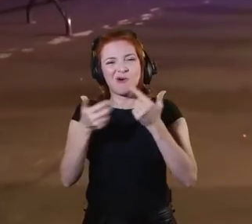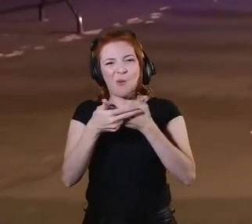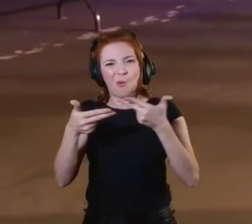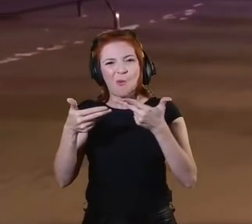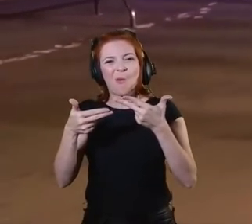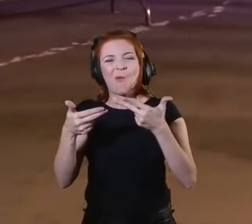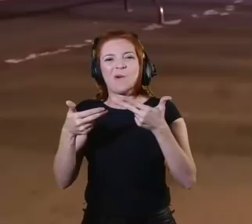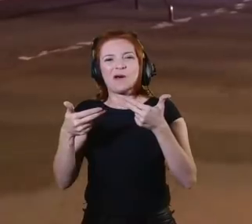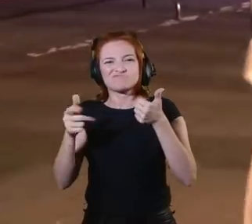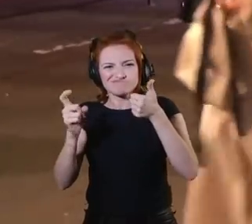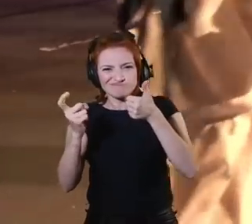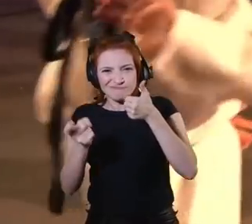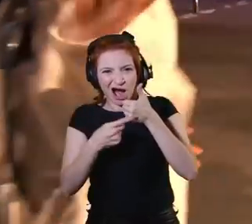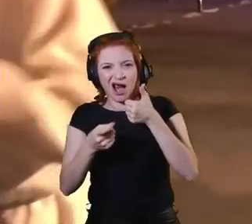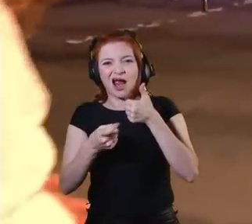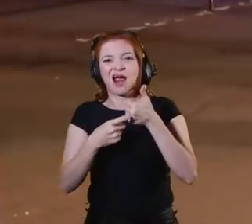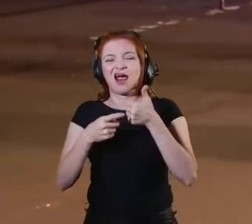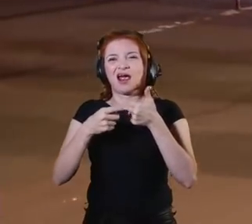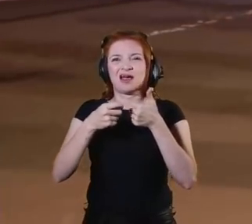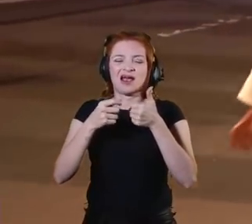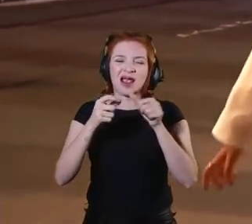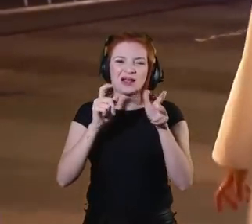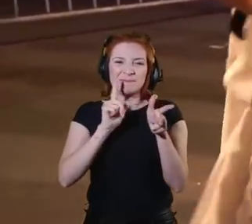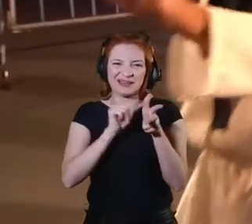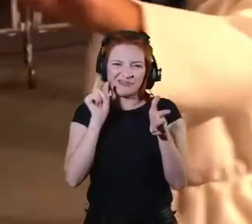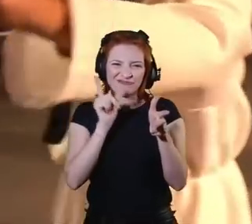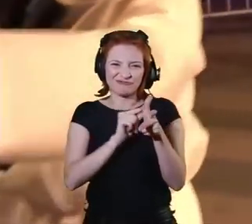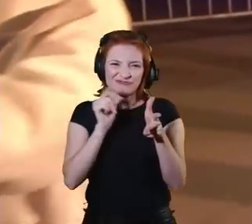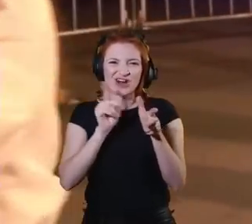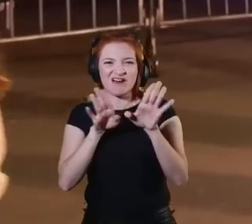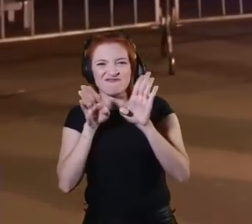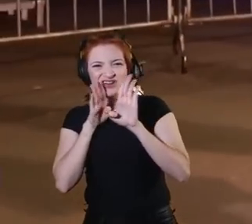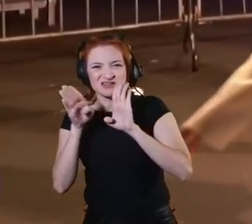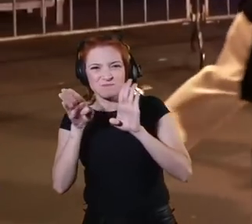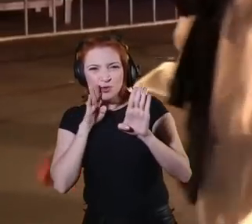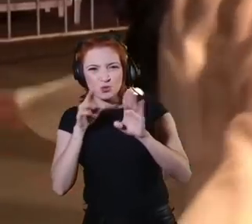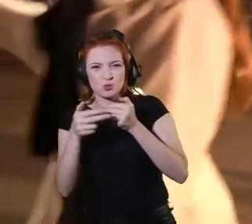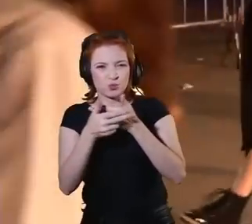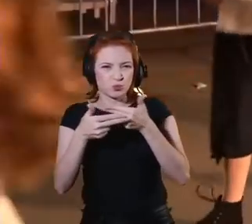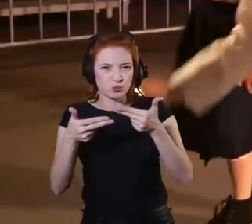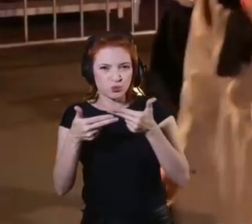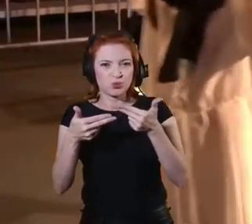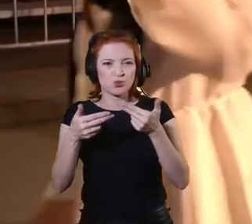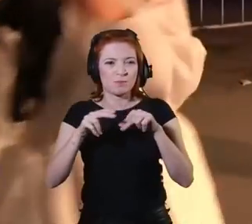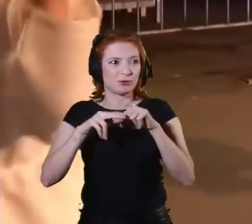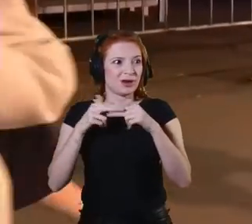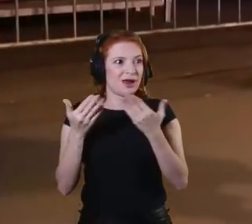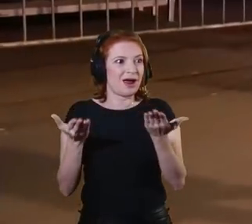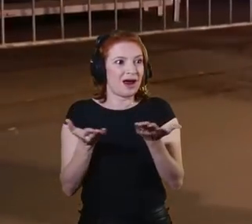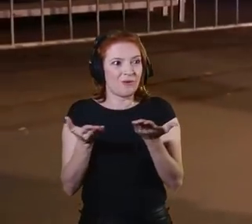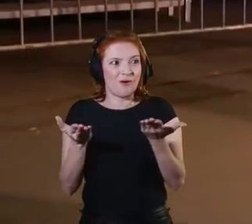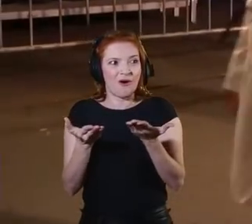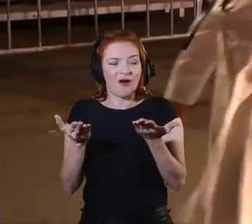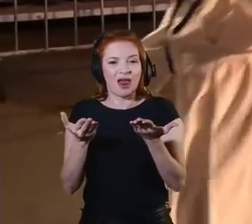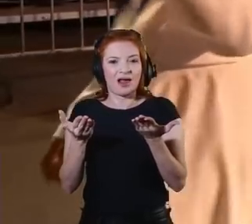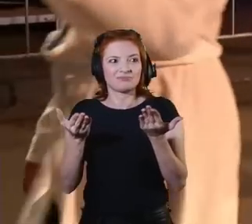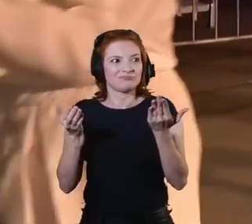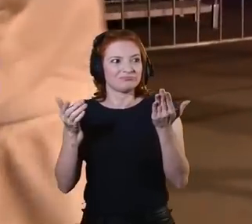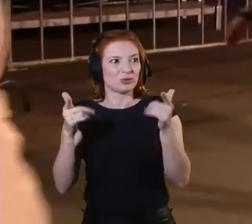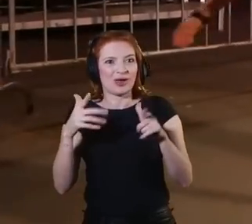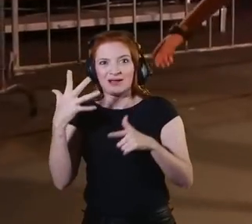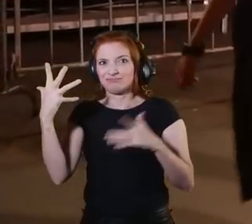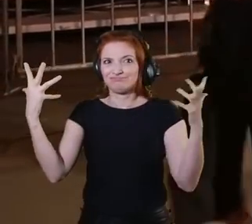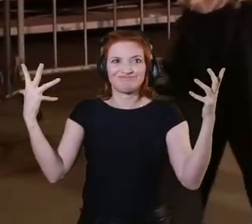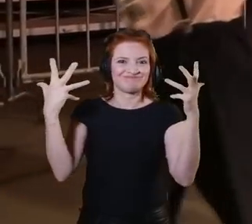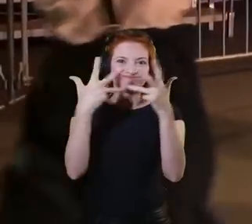redes sociais da Xplay TV, que está reproduzindo... Esse que é um cenário muito, muito, muito